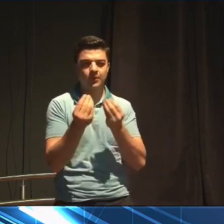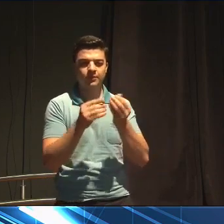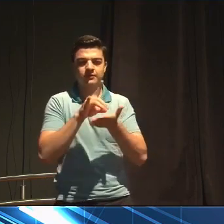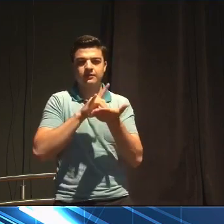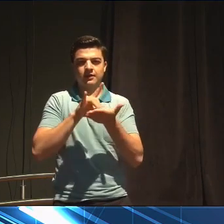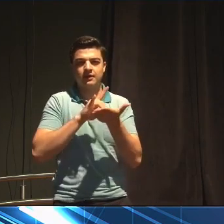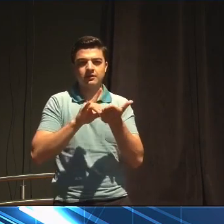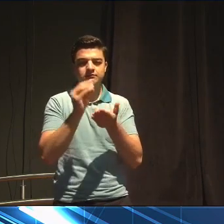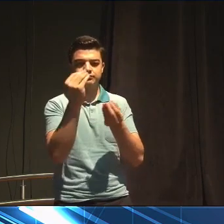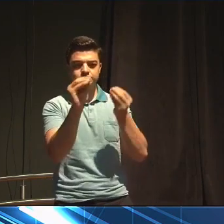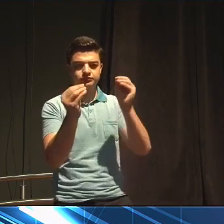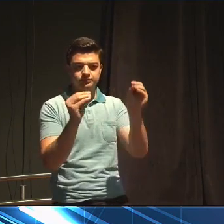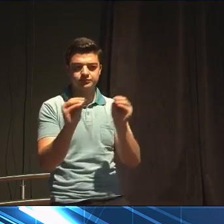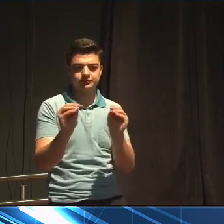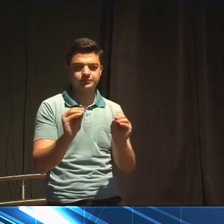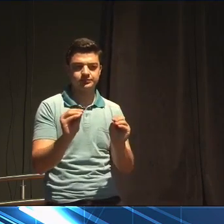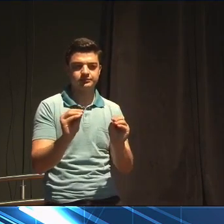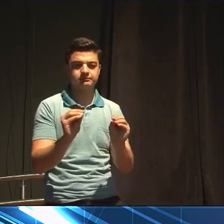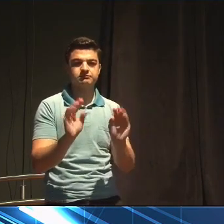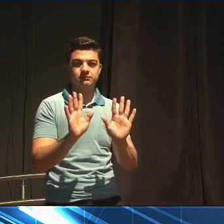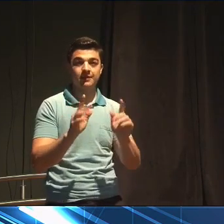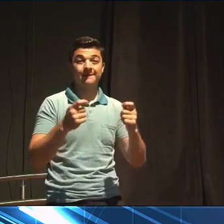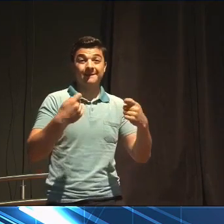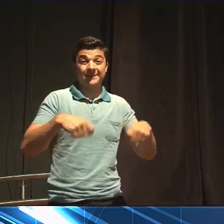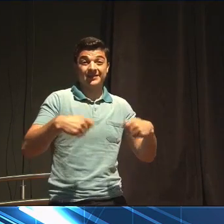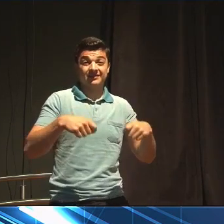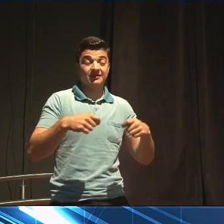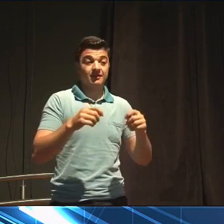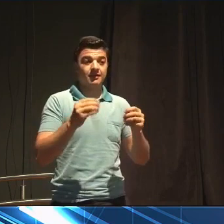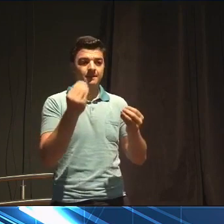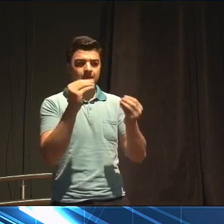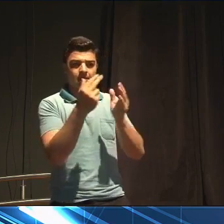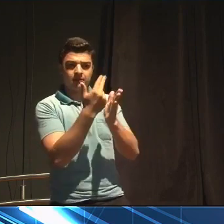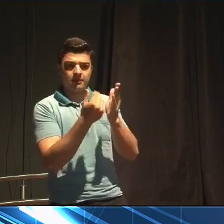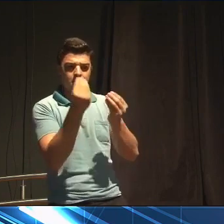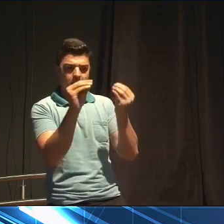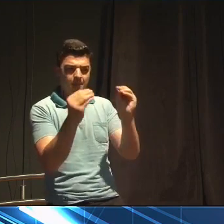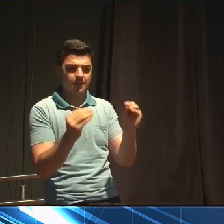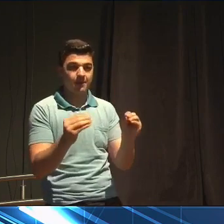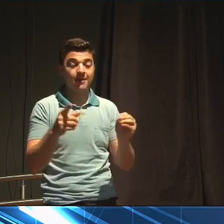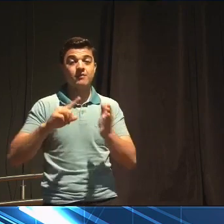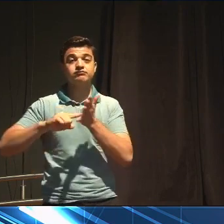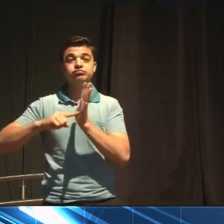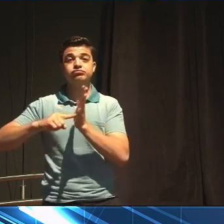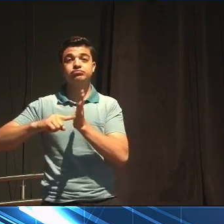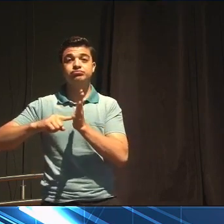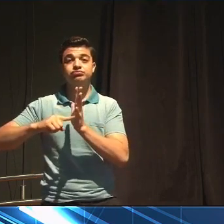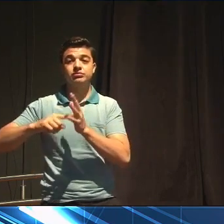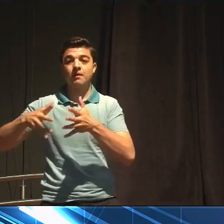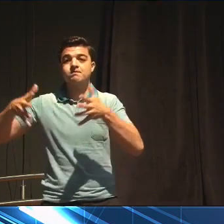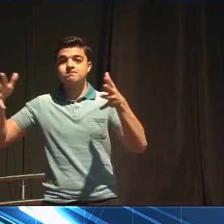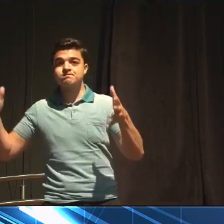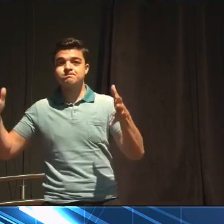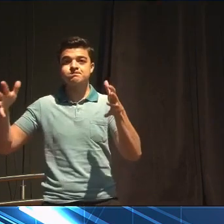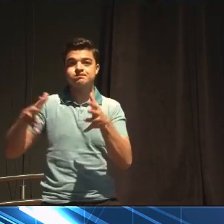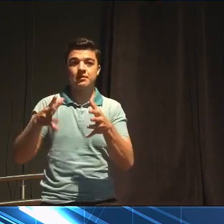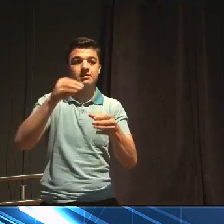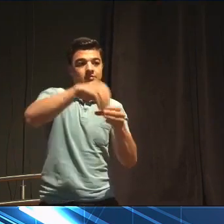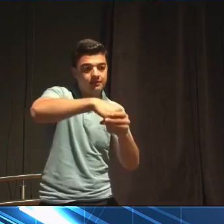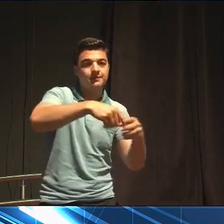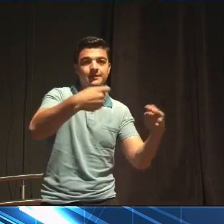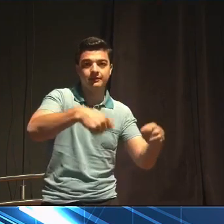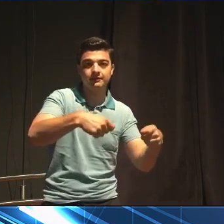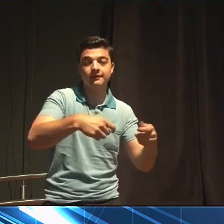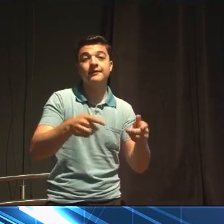motor dentro. O design do motor tem que ser feito respeitando as limitações que a gente tem do carro. As características do motor vão